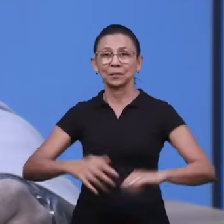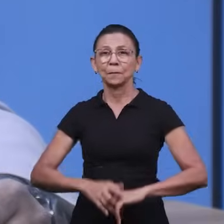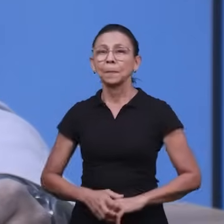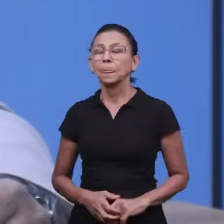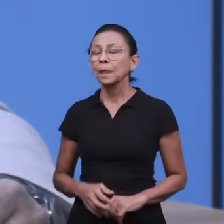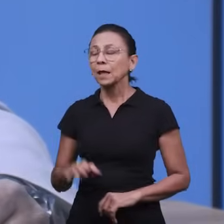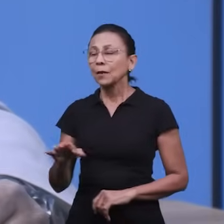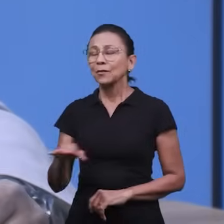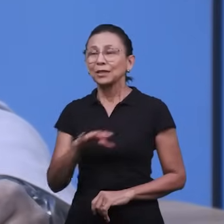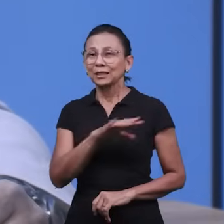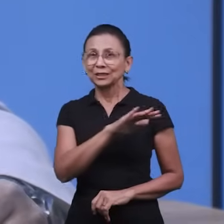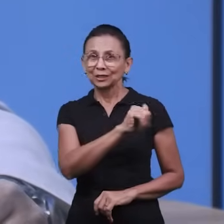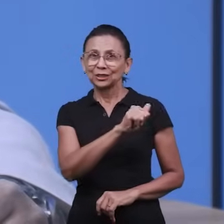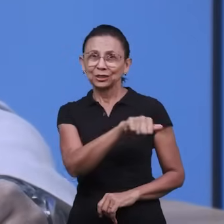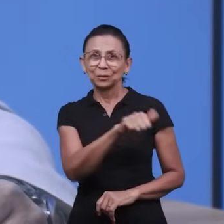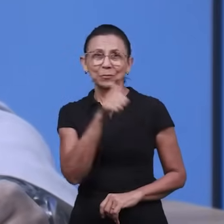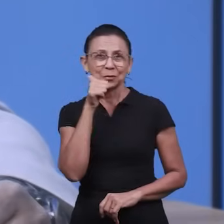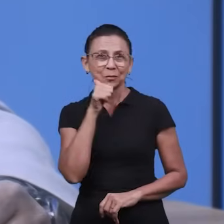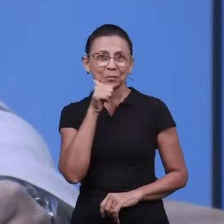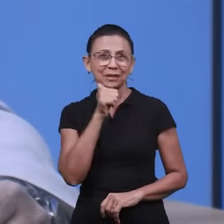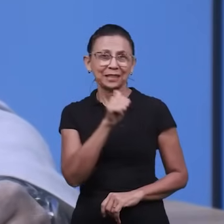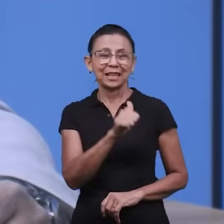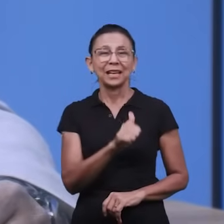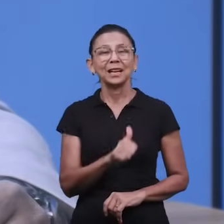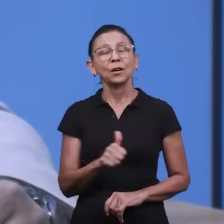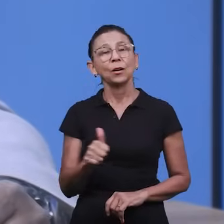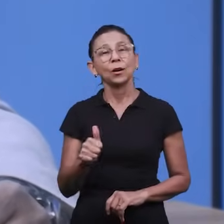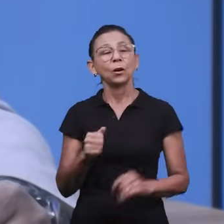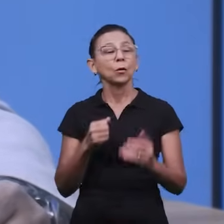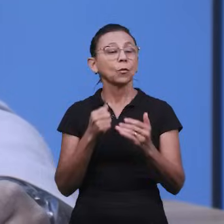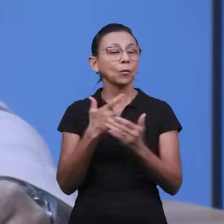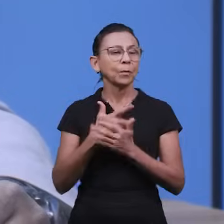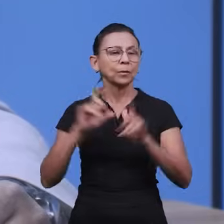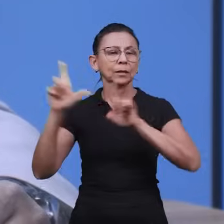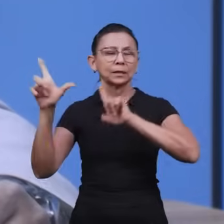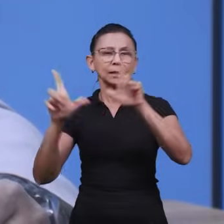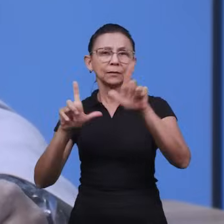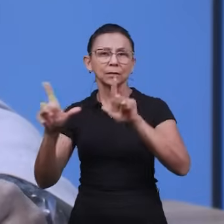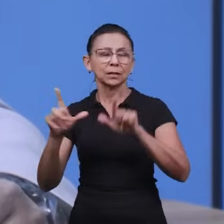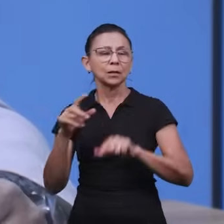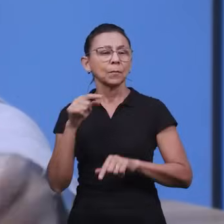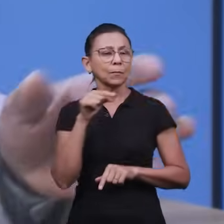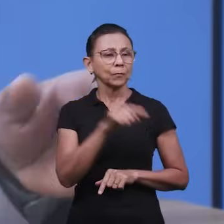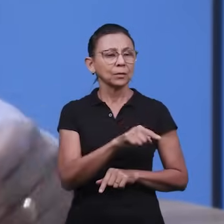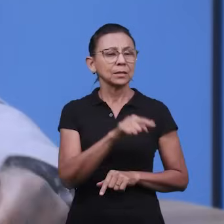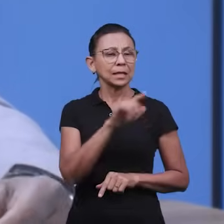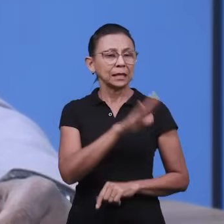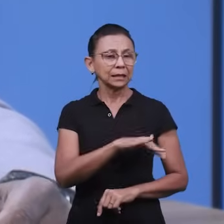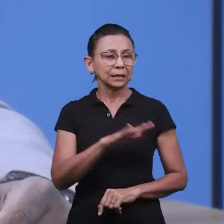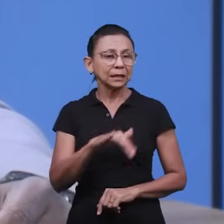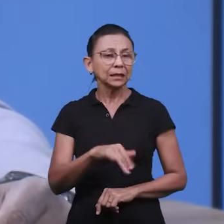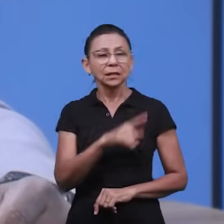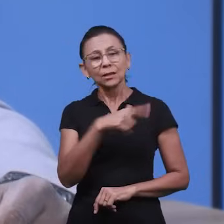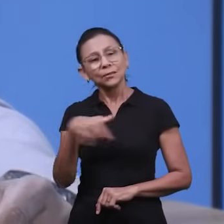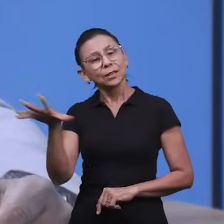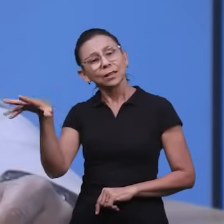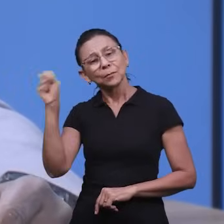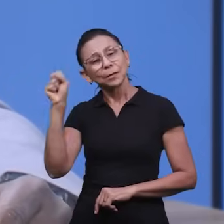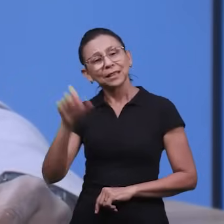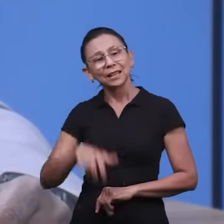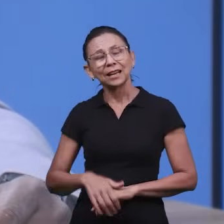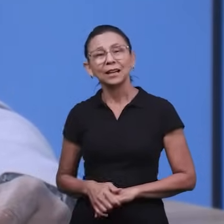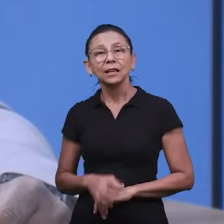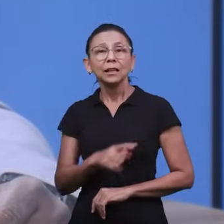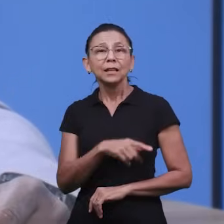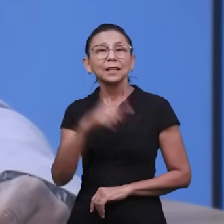ela, falou assim, olha, eu trouxe a televisão para você, para suas crianças, e você pode pegar lá. Para